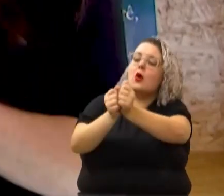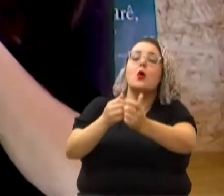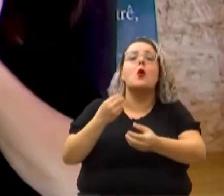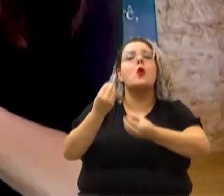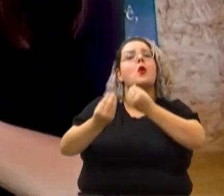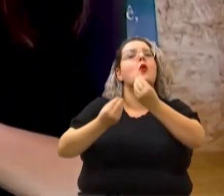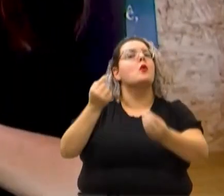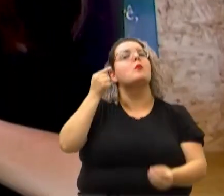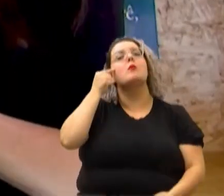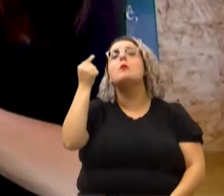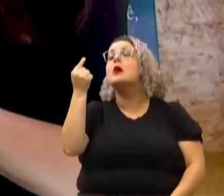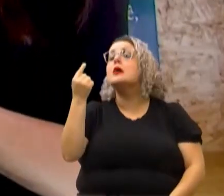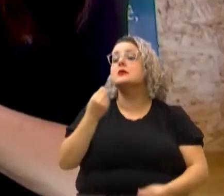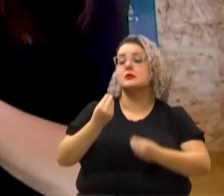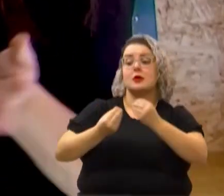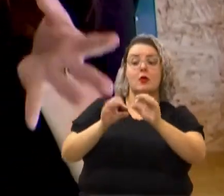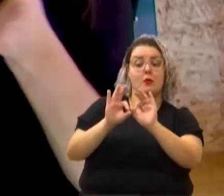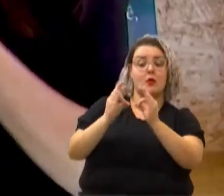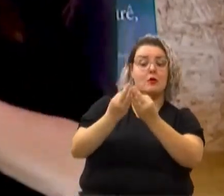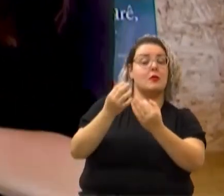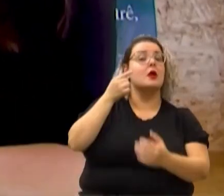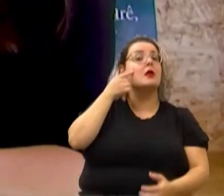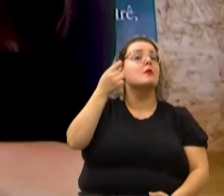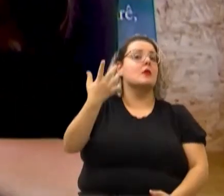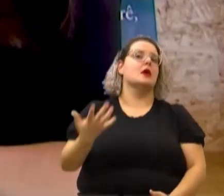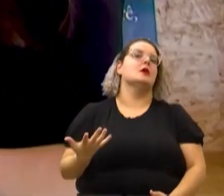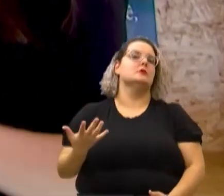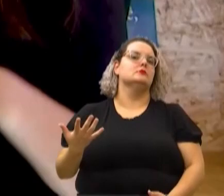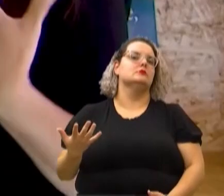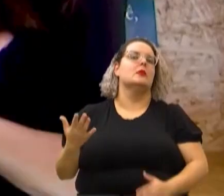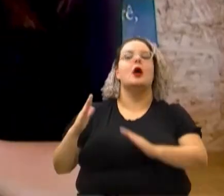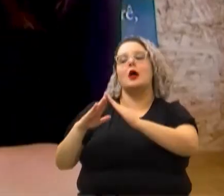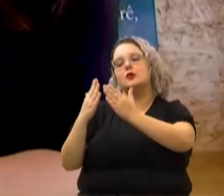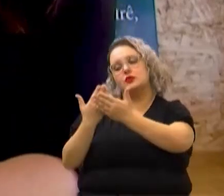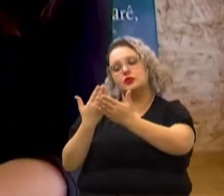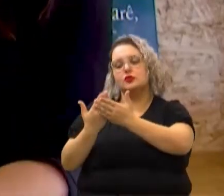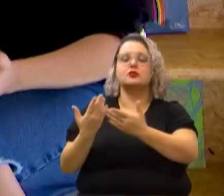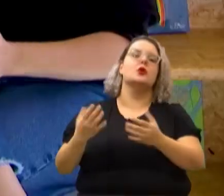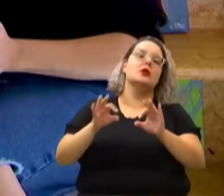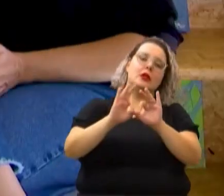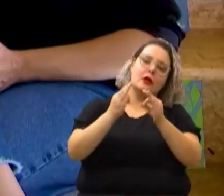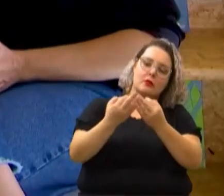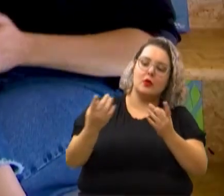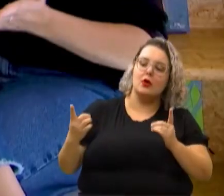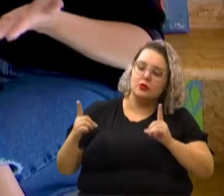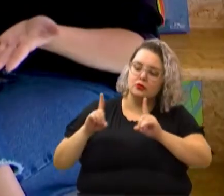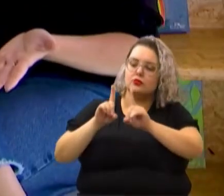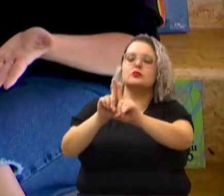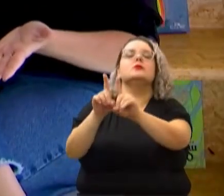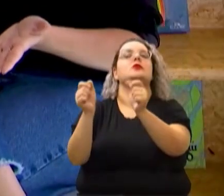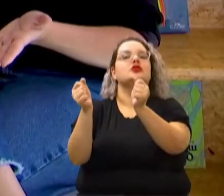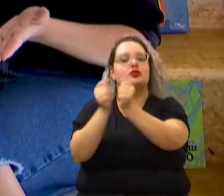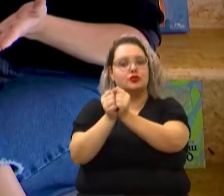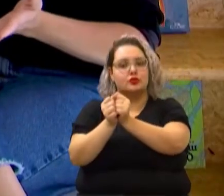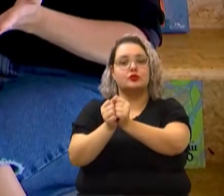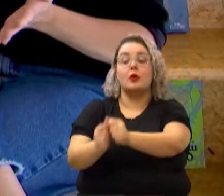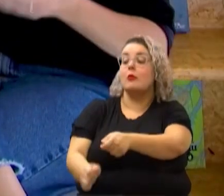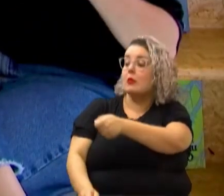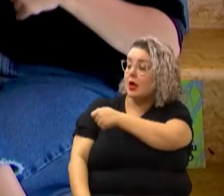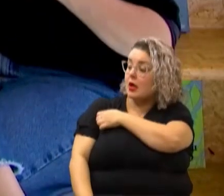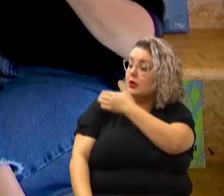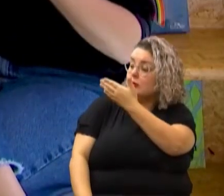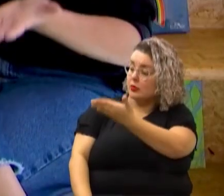como a escola pensa e como a família pensa para que juntos a gente possa chegar no melhor lugar para esse